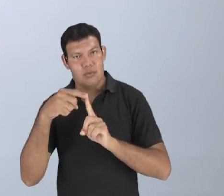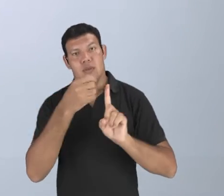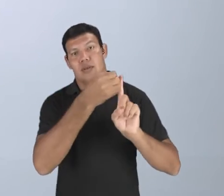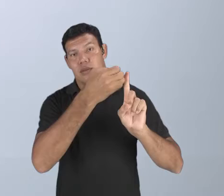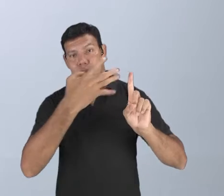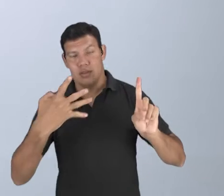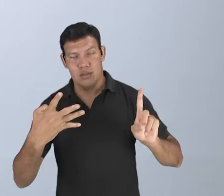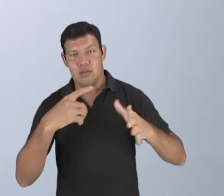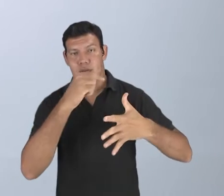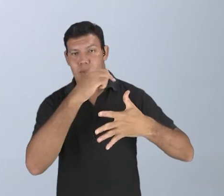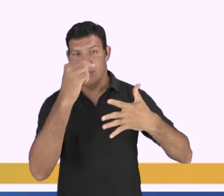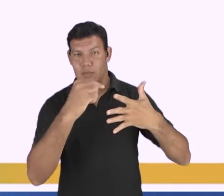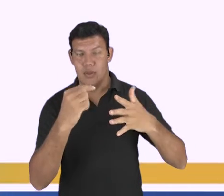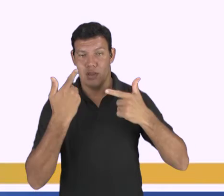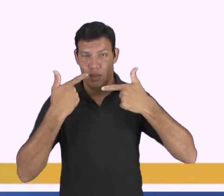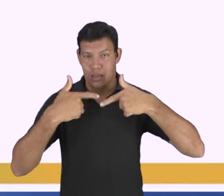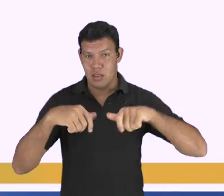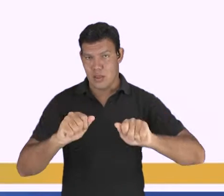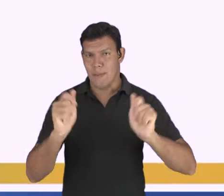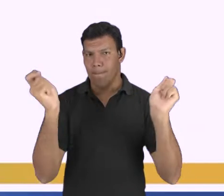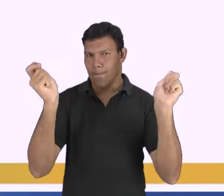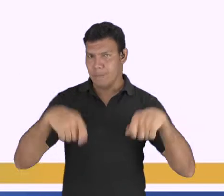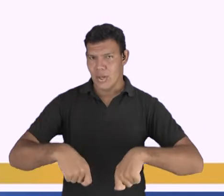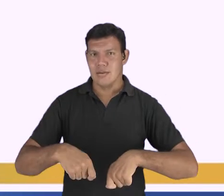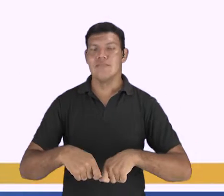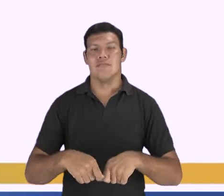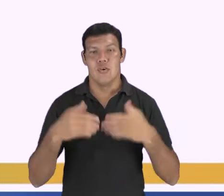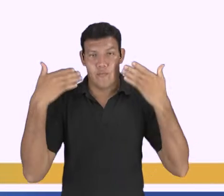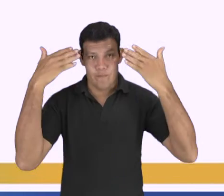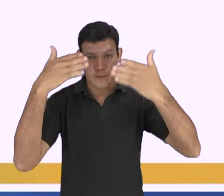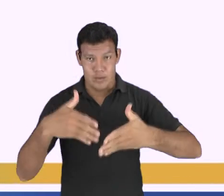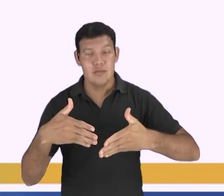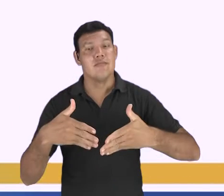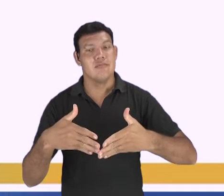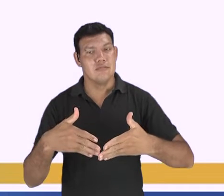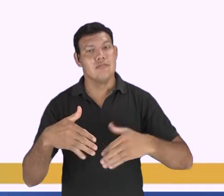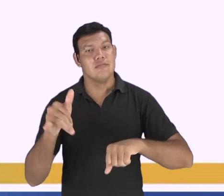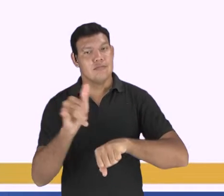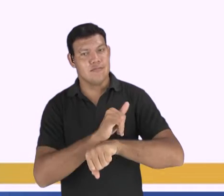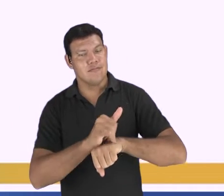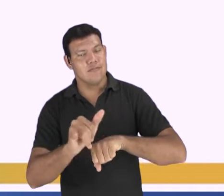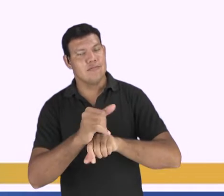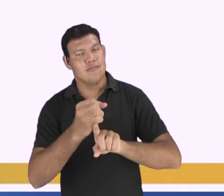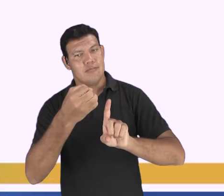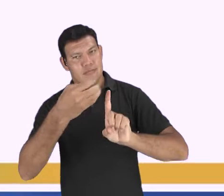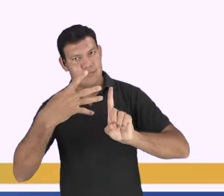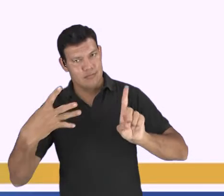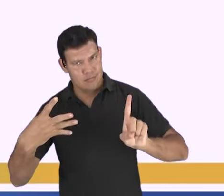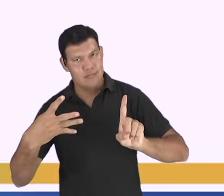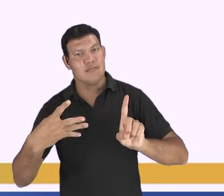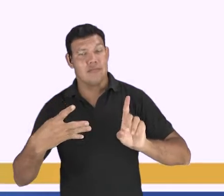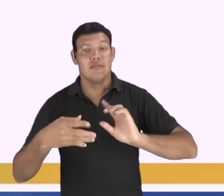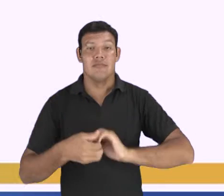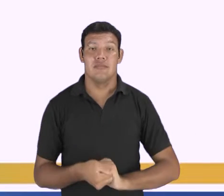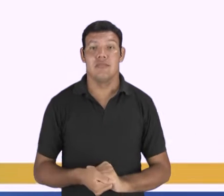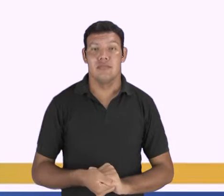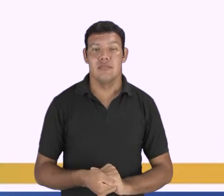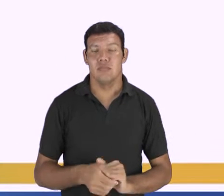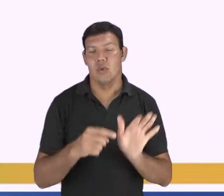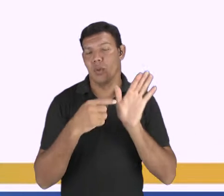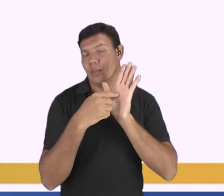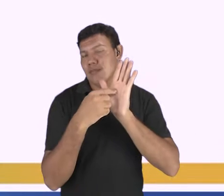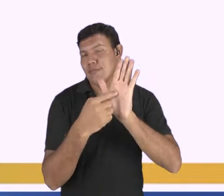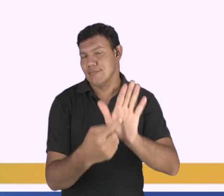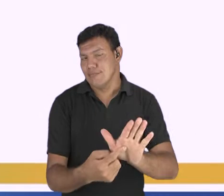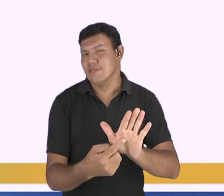elementos linguísticos capazes de evidenciar os traços argumentativos do enunciado, apontando com